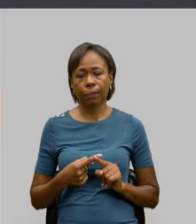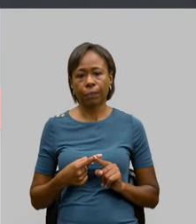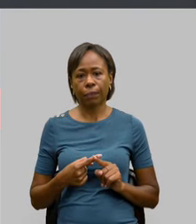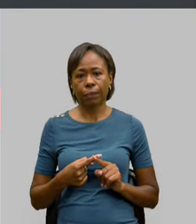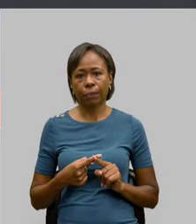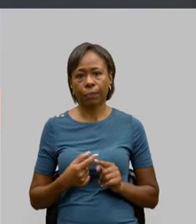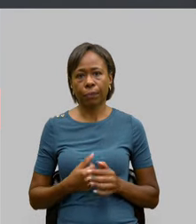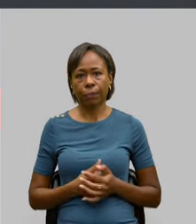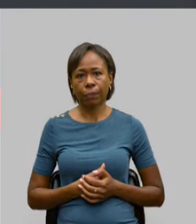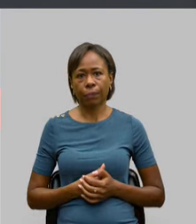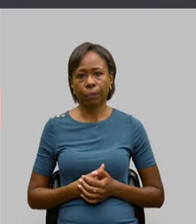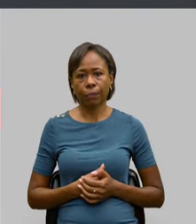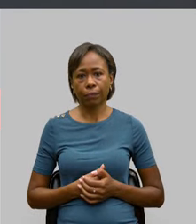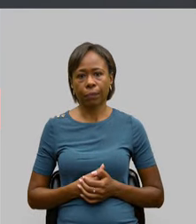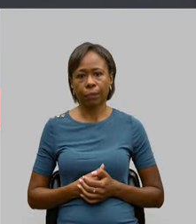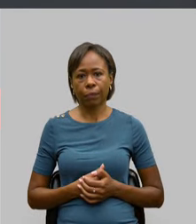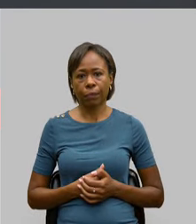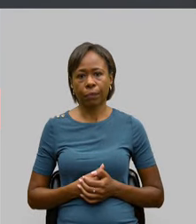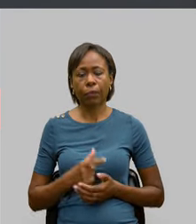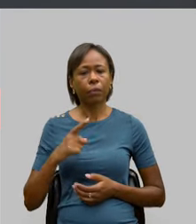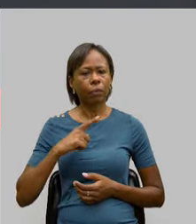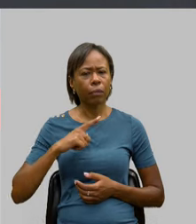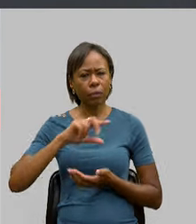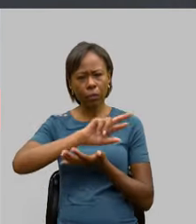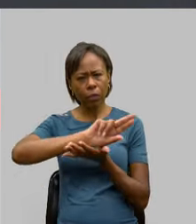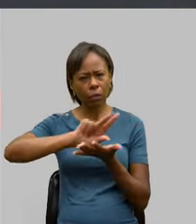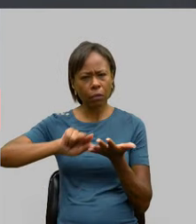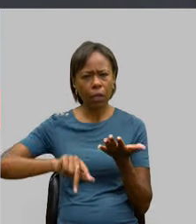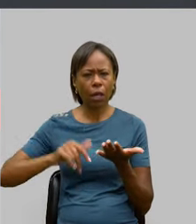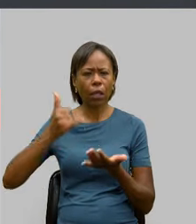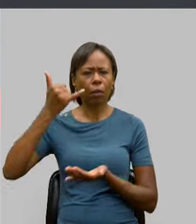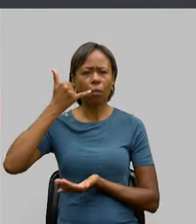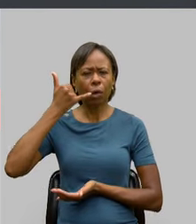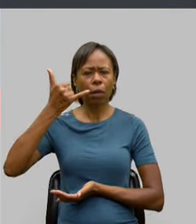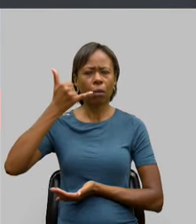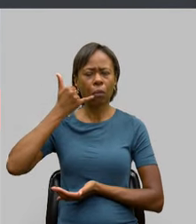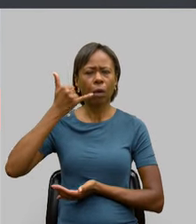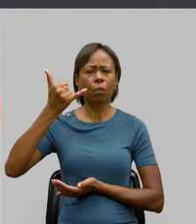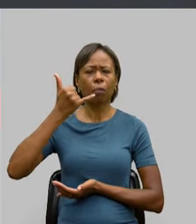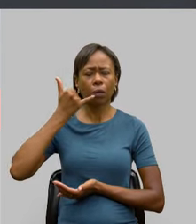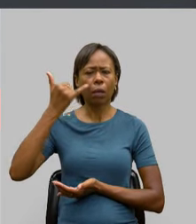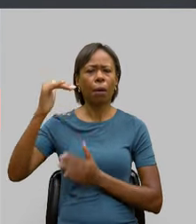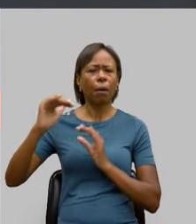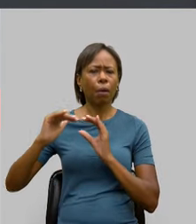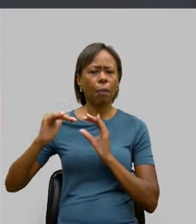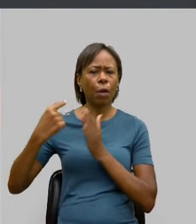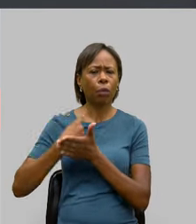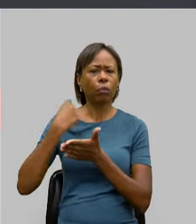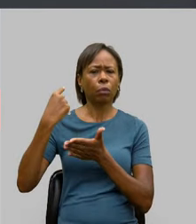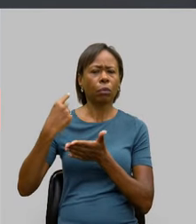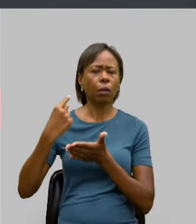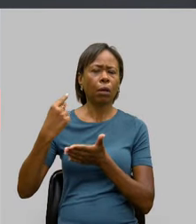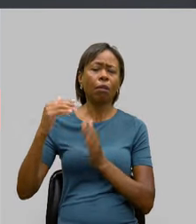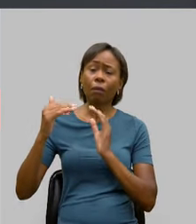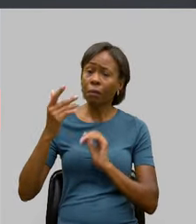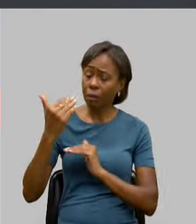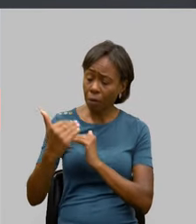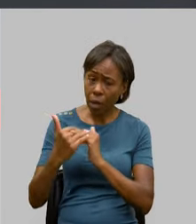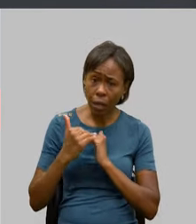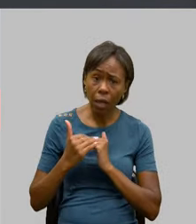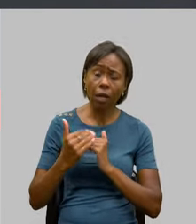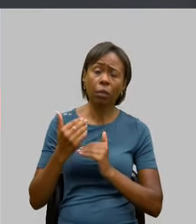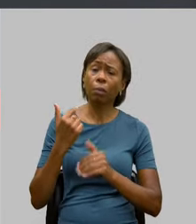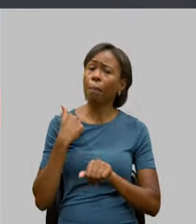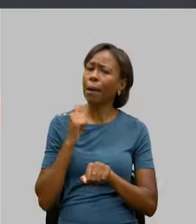inúmeros telefonemas e mensagens de pessoas pedindo para mim não parar não